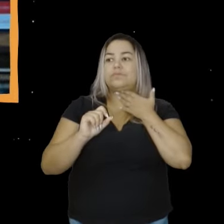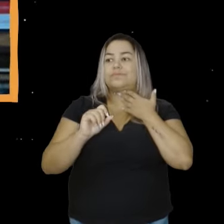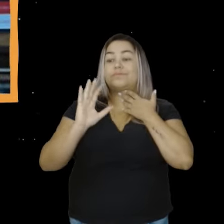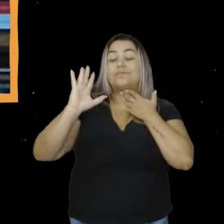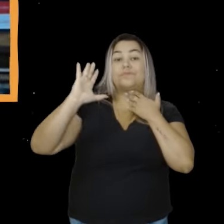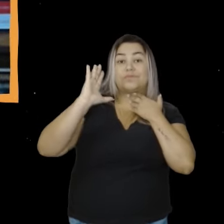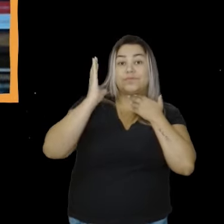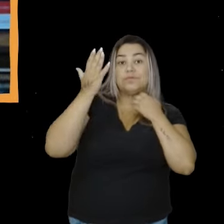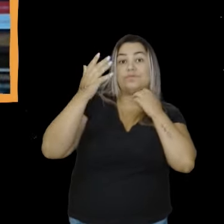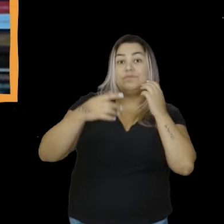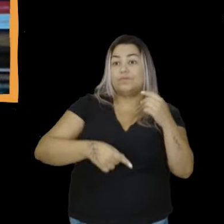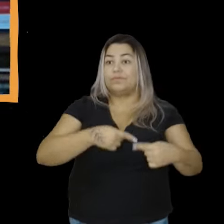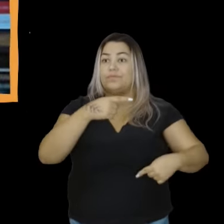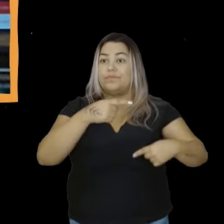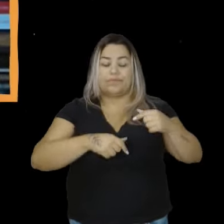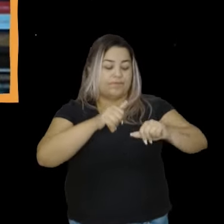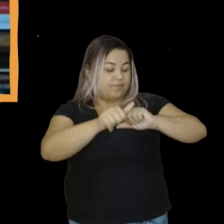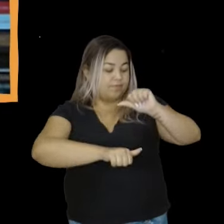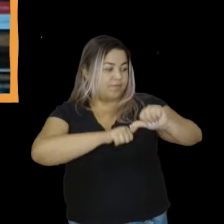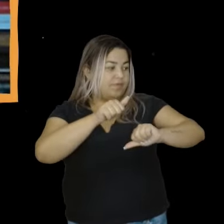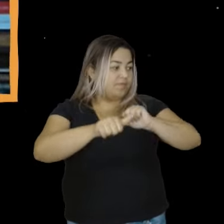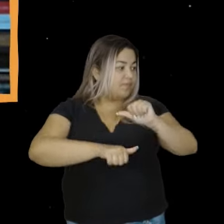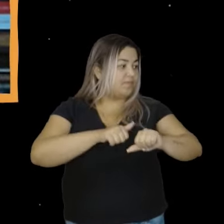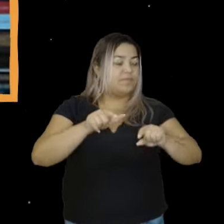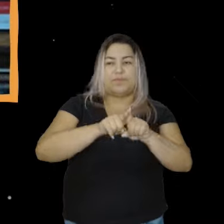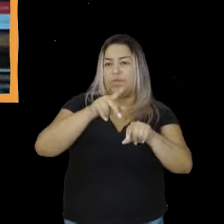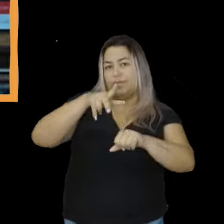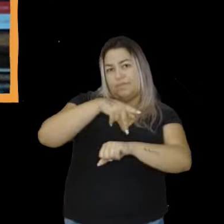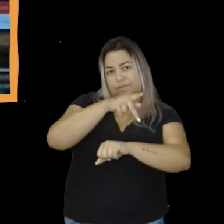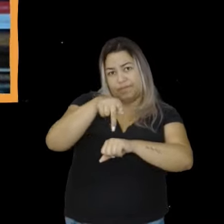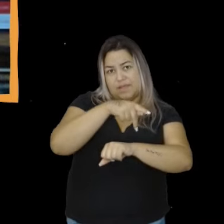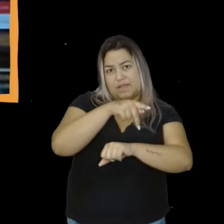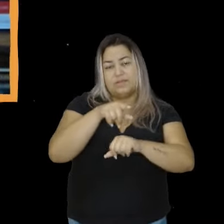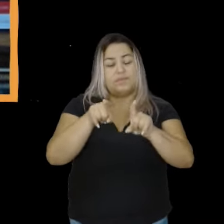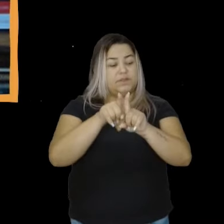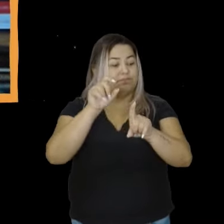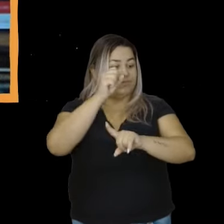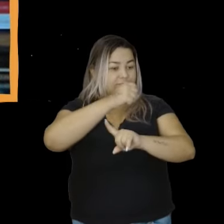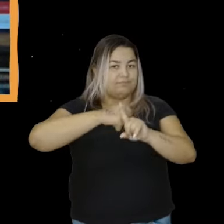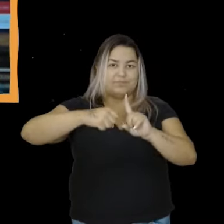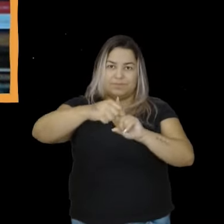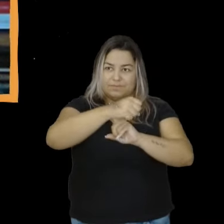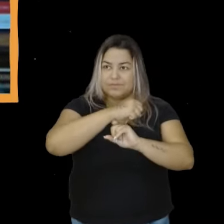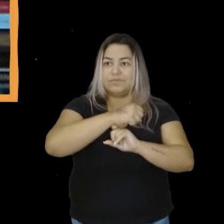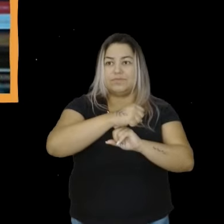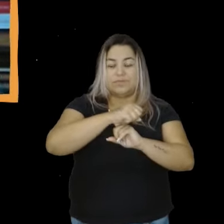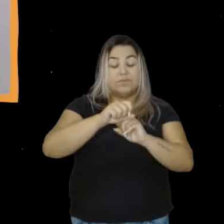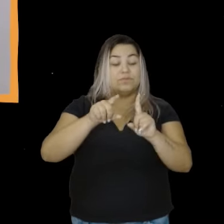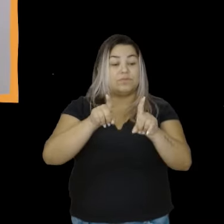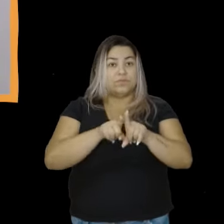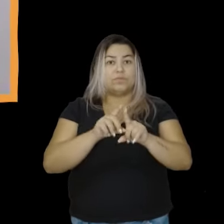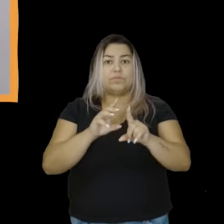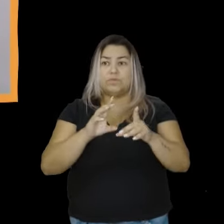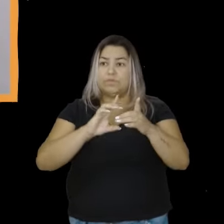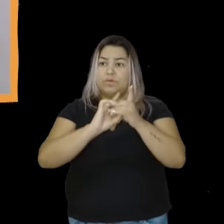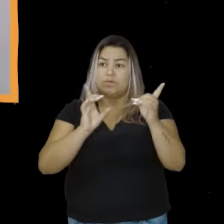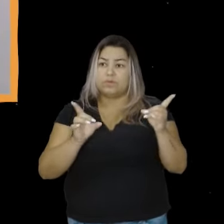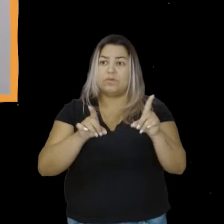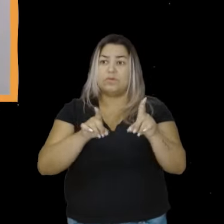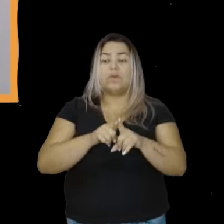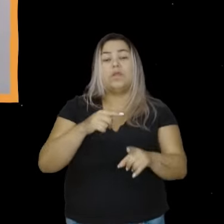decisão política para transformar e mudar o país e a gente ter uma sociedade radicalmente democrática. Eu acho